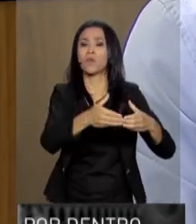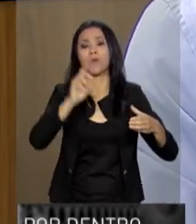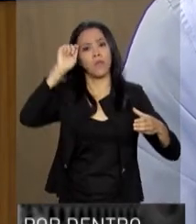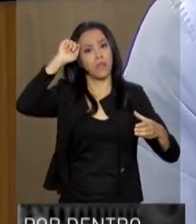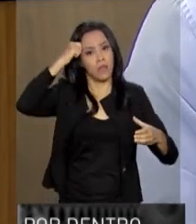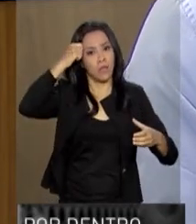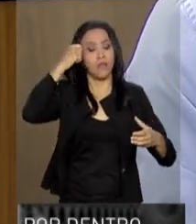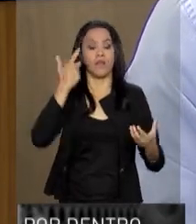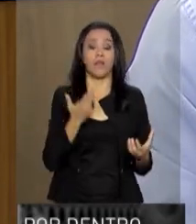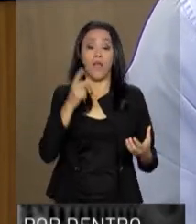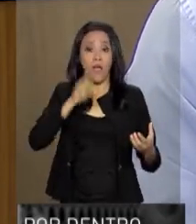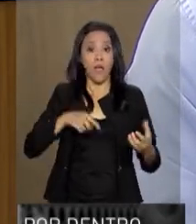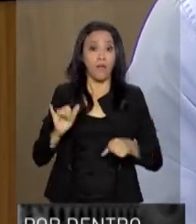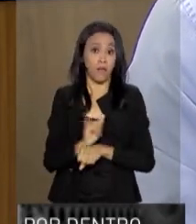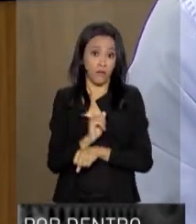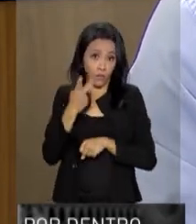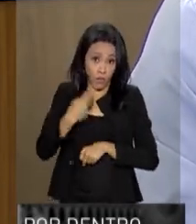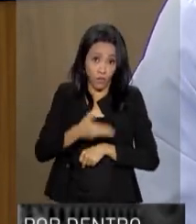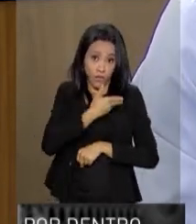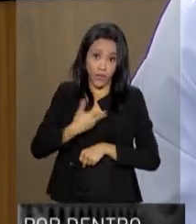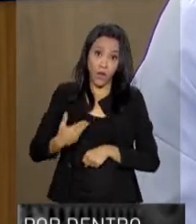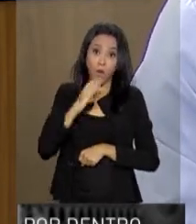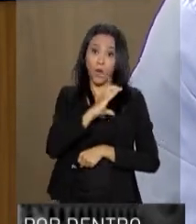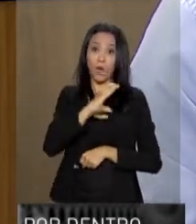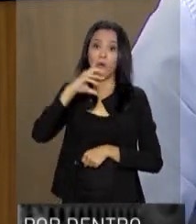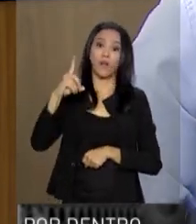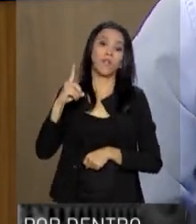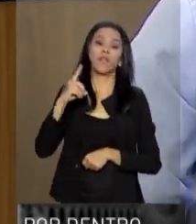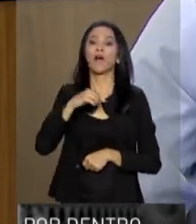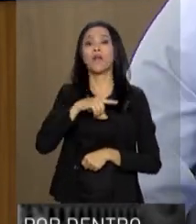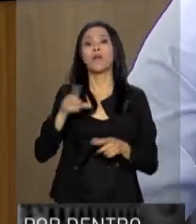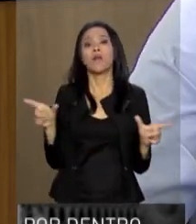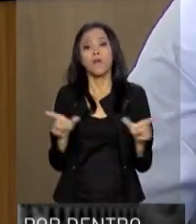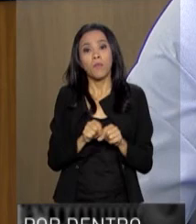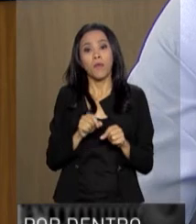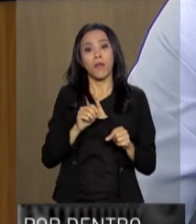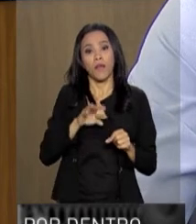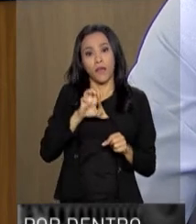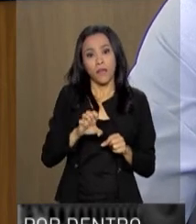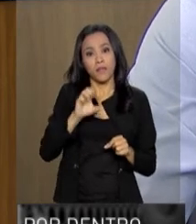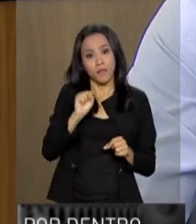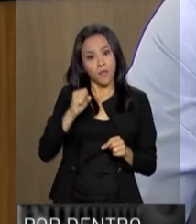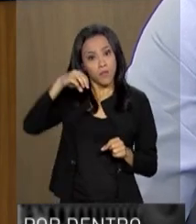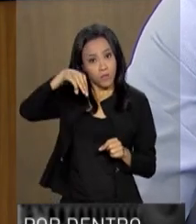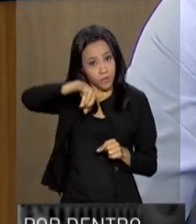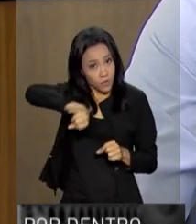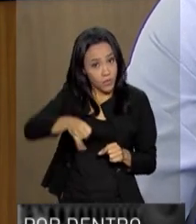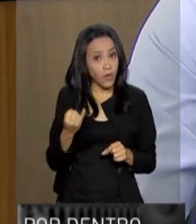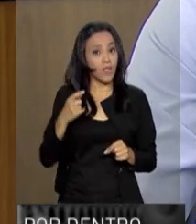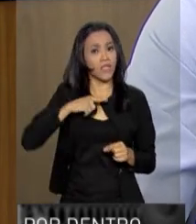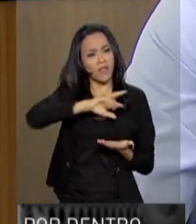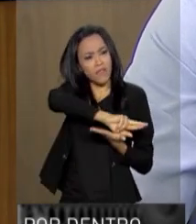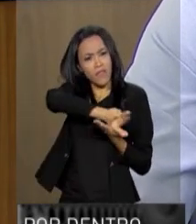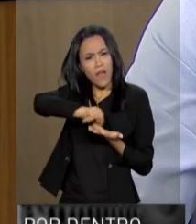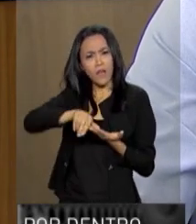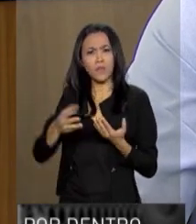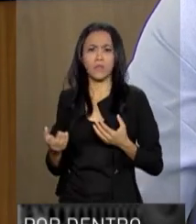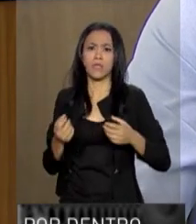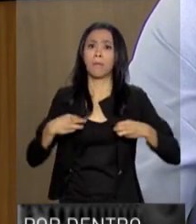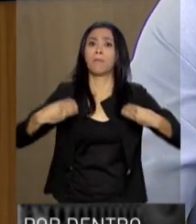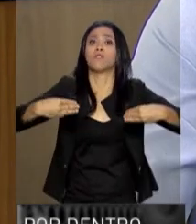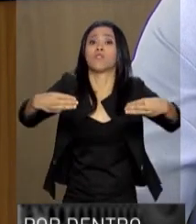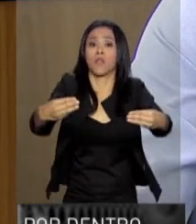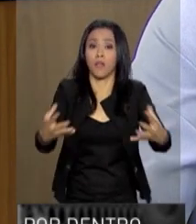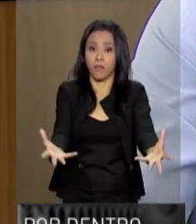devido a uma estratégia do governo federal coordenada pela snj que integra vários ministérios um conjunto de ações